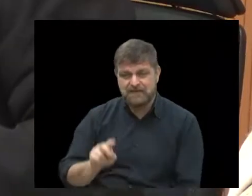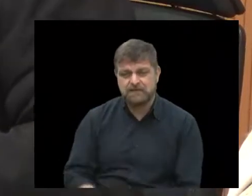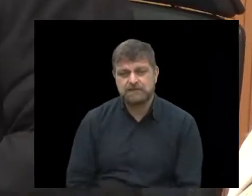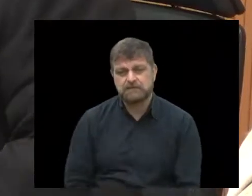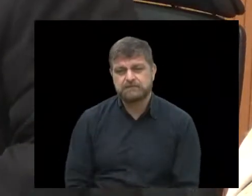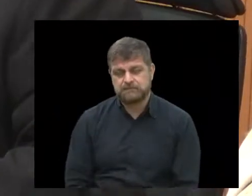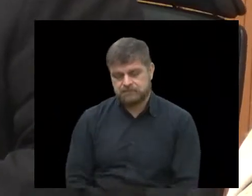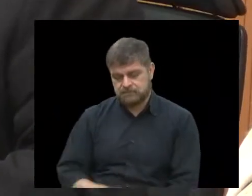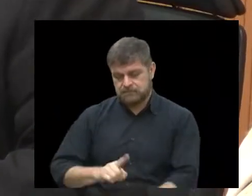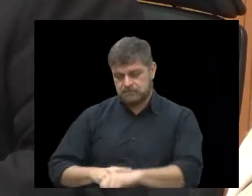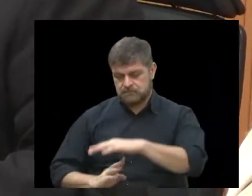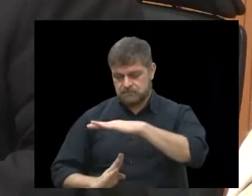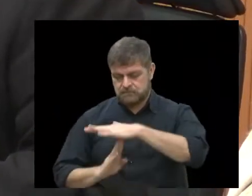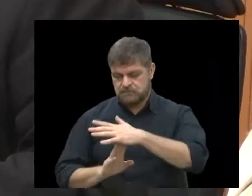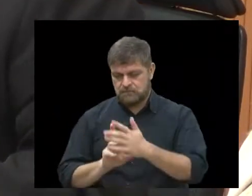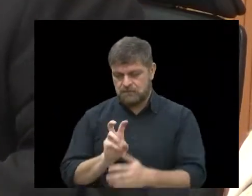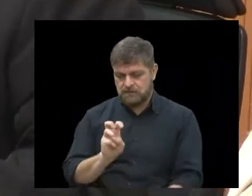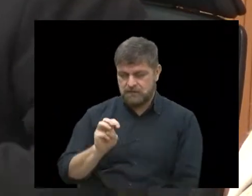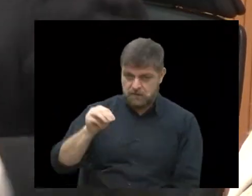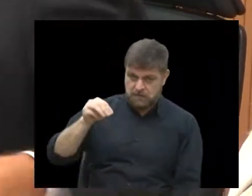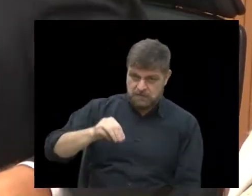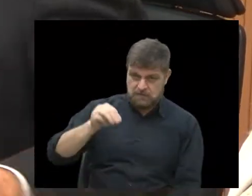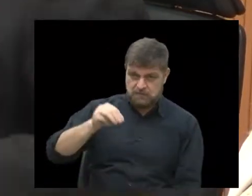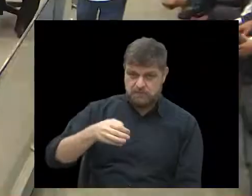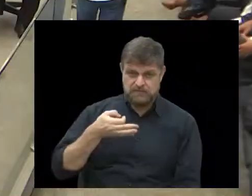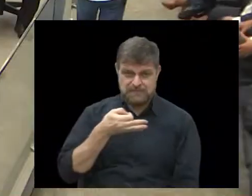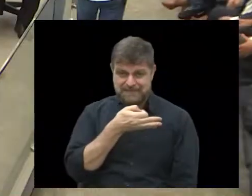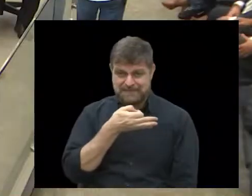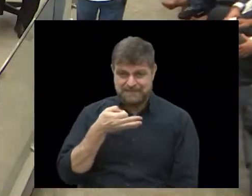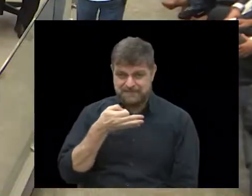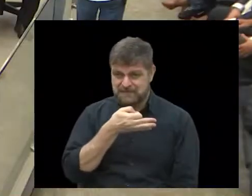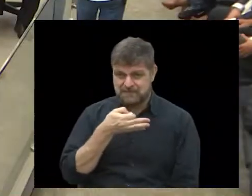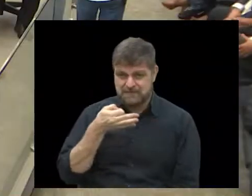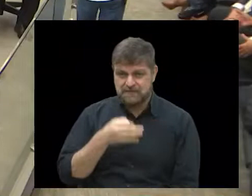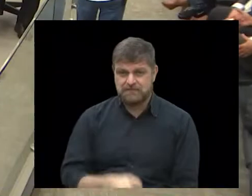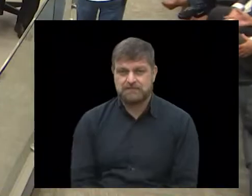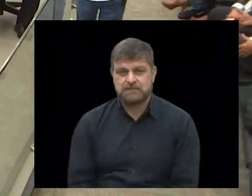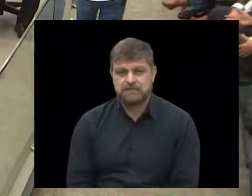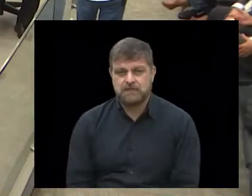Rossini, Vossa Excelência tem a tribuna por até 5 minutos.